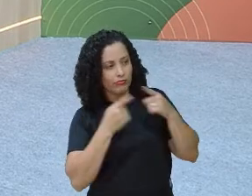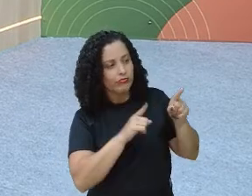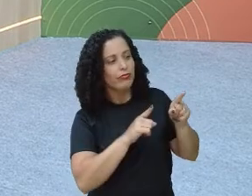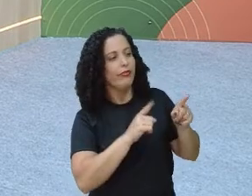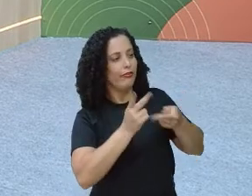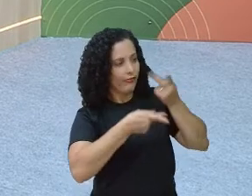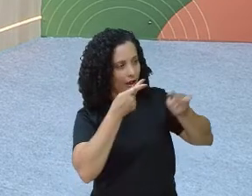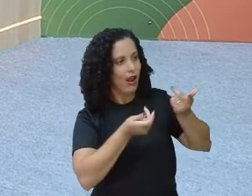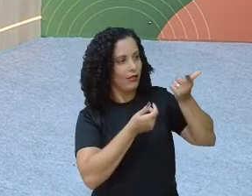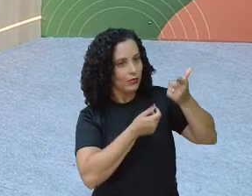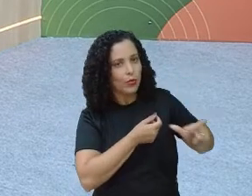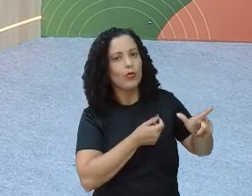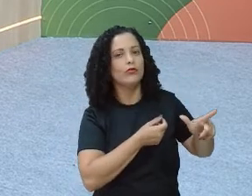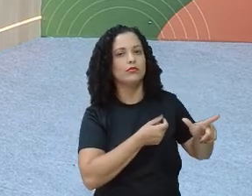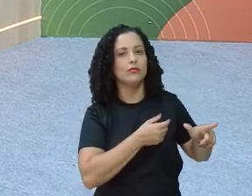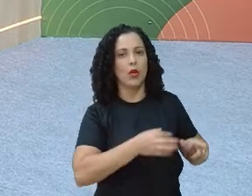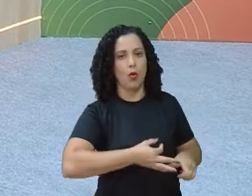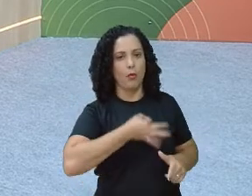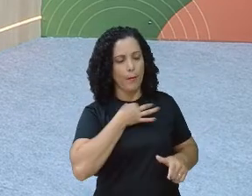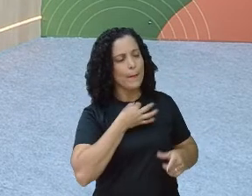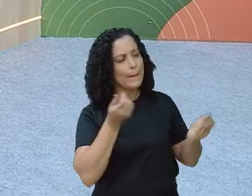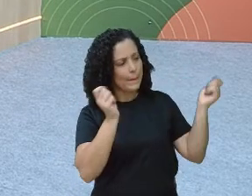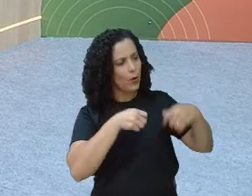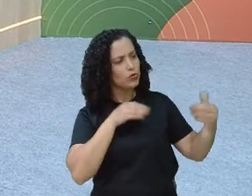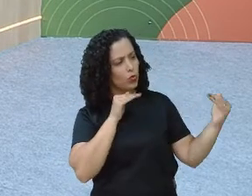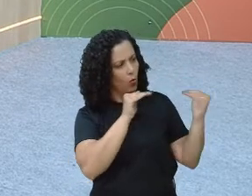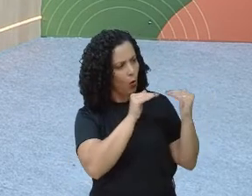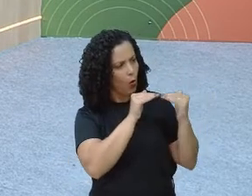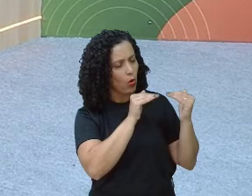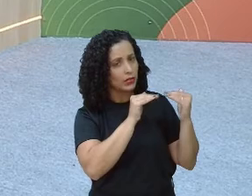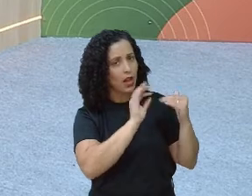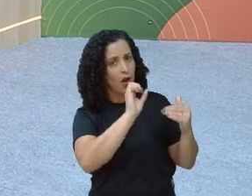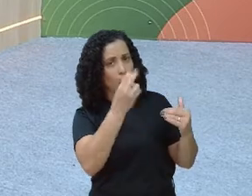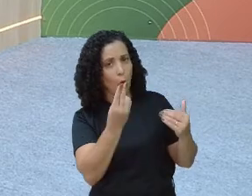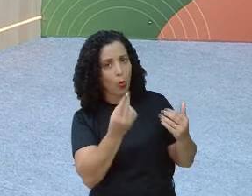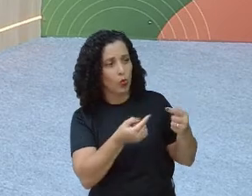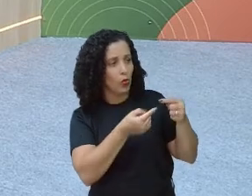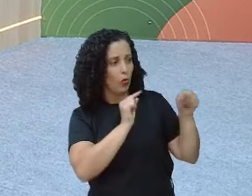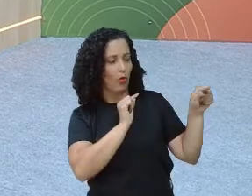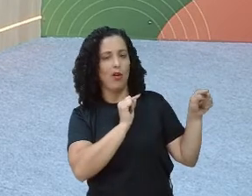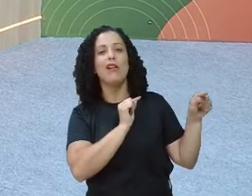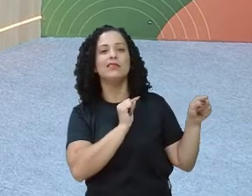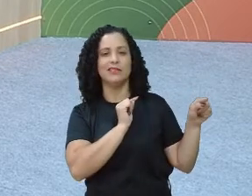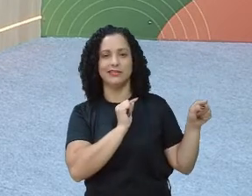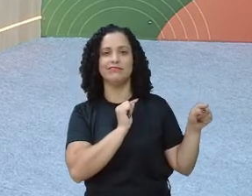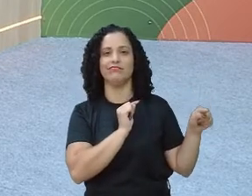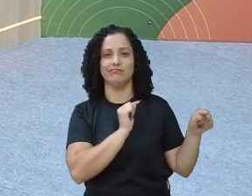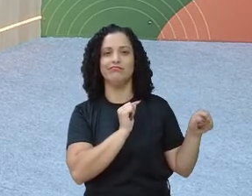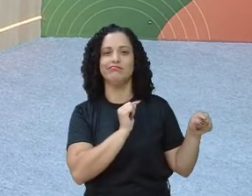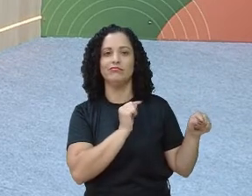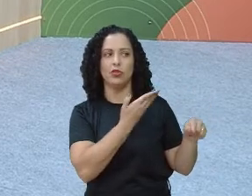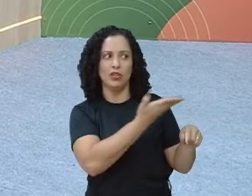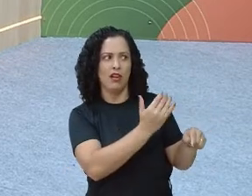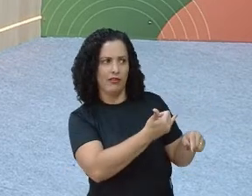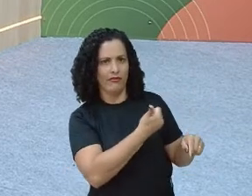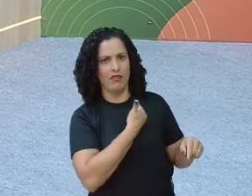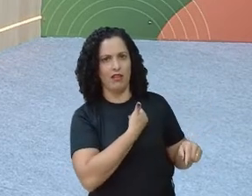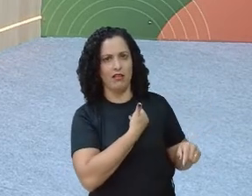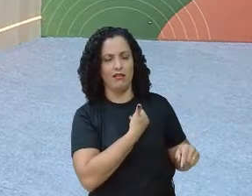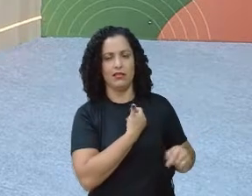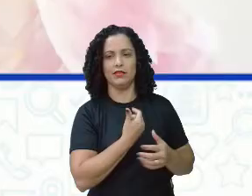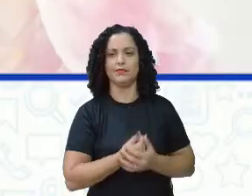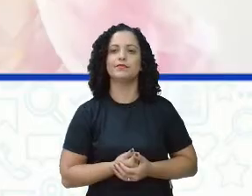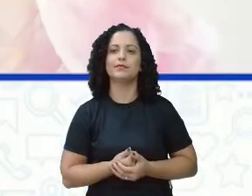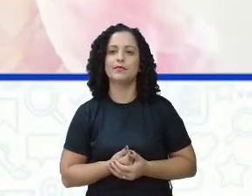dizendo. Então, eu posso concordar com o que ela diz e eu posso discordar do que ela diz também.